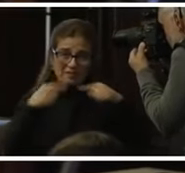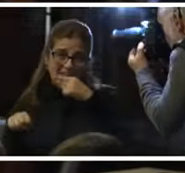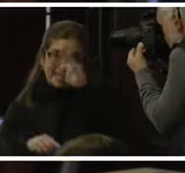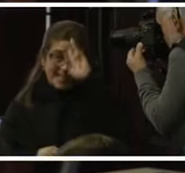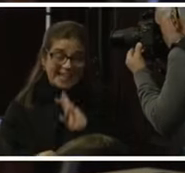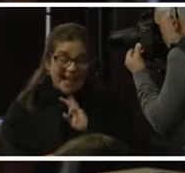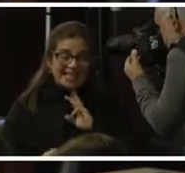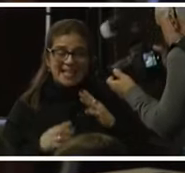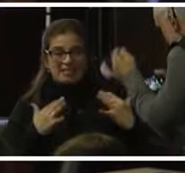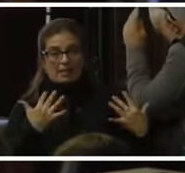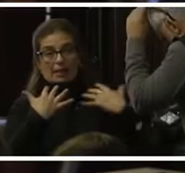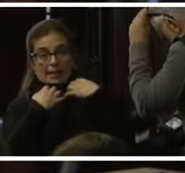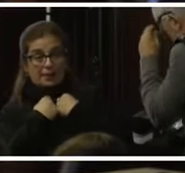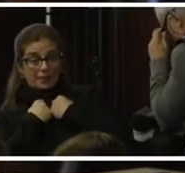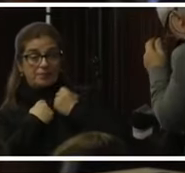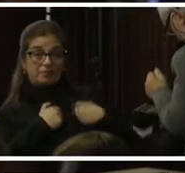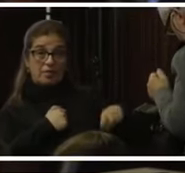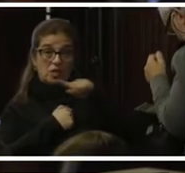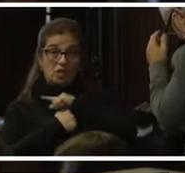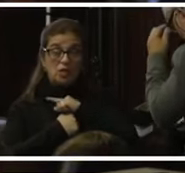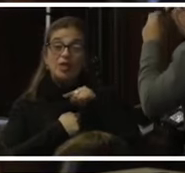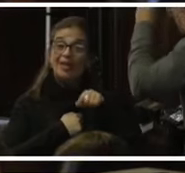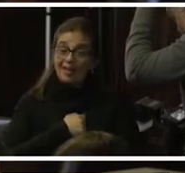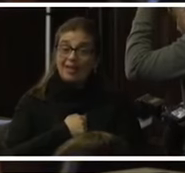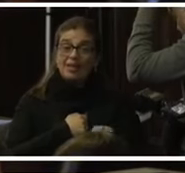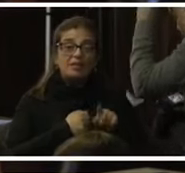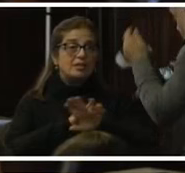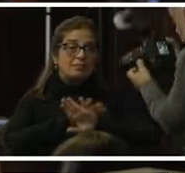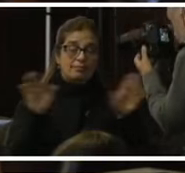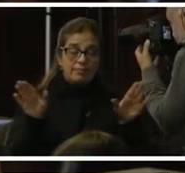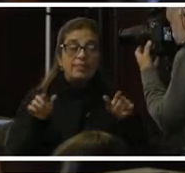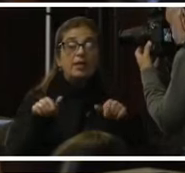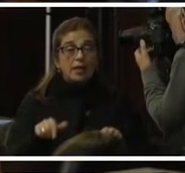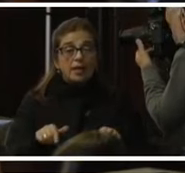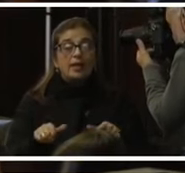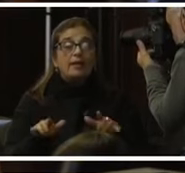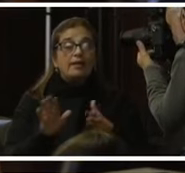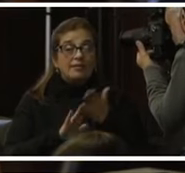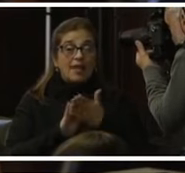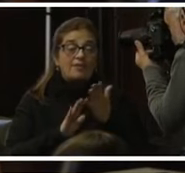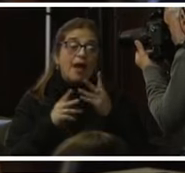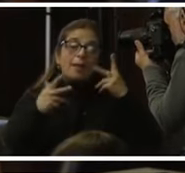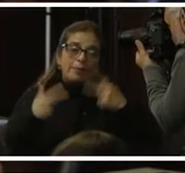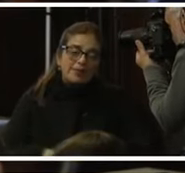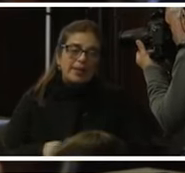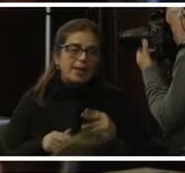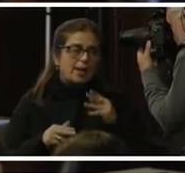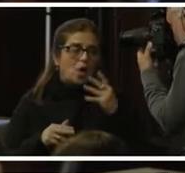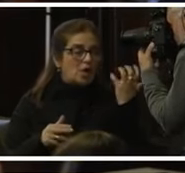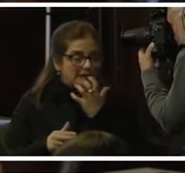invasões e para nós esta atitude é proposital prestes a encarar o brasil em crime de atrocidade como